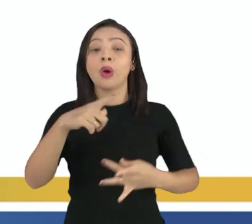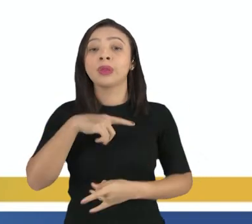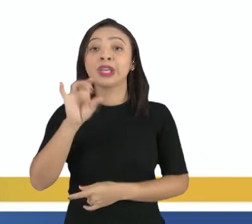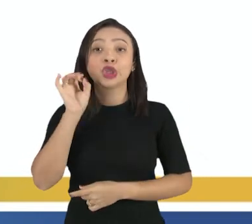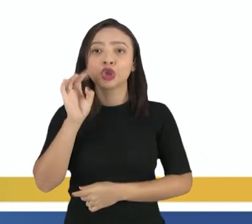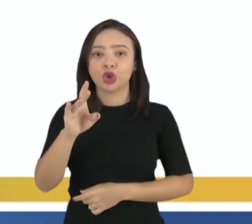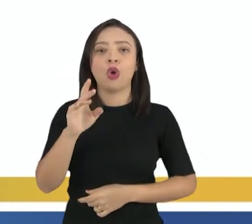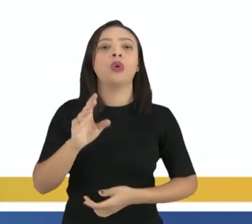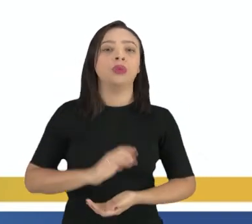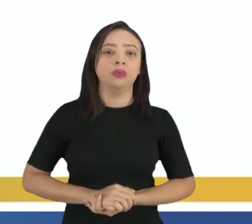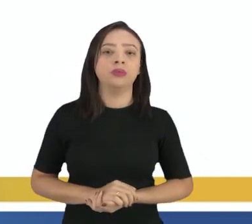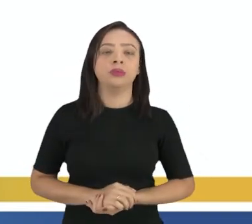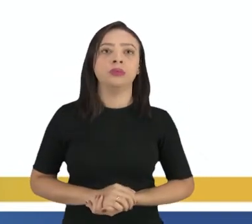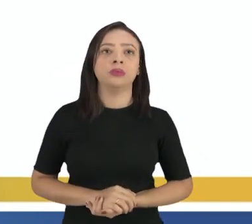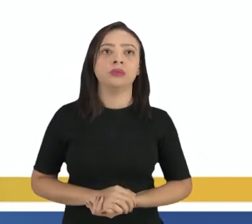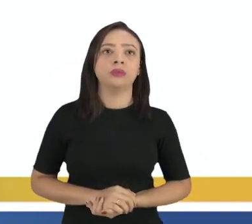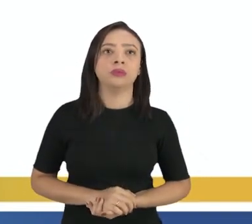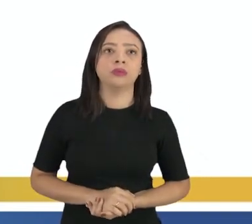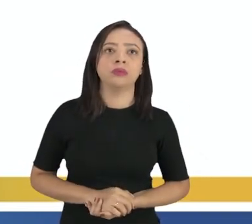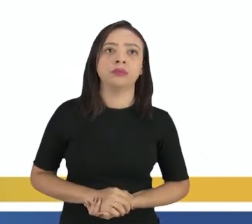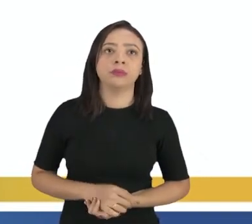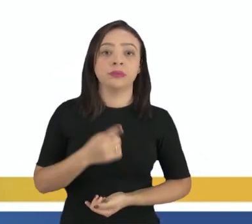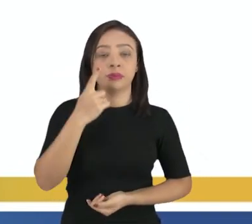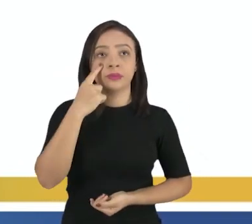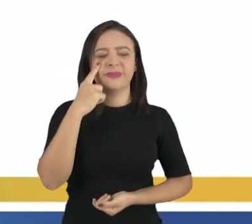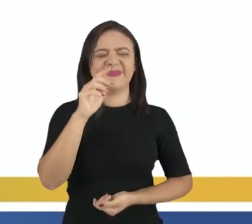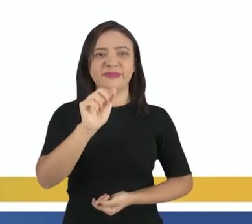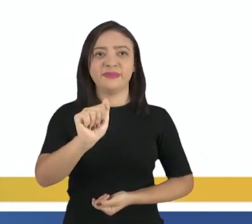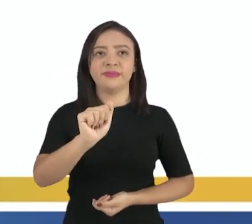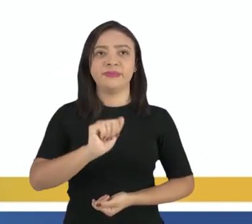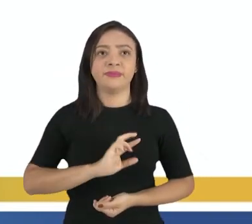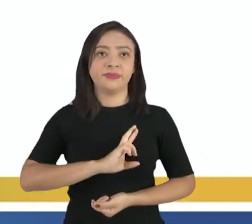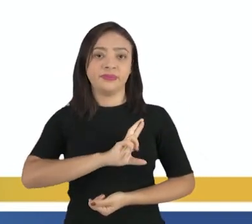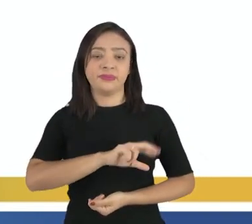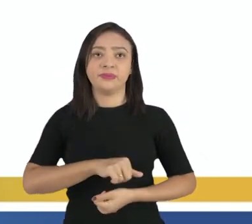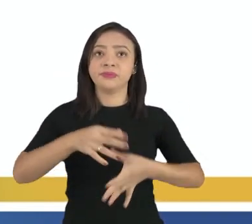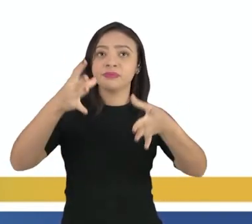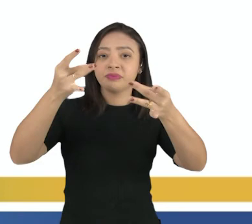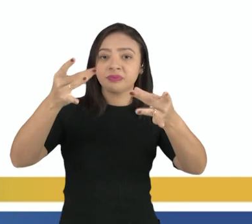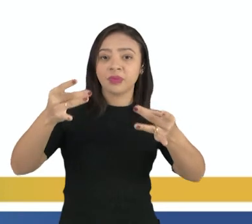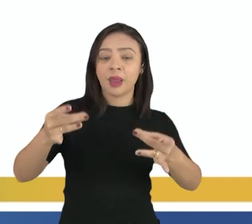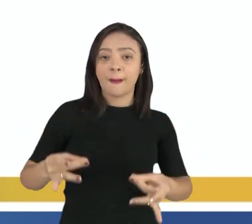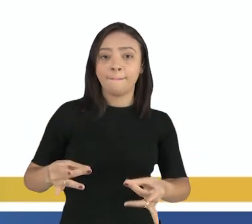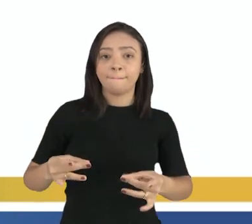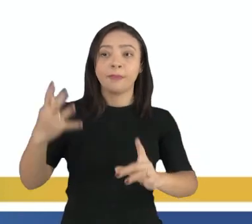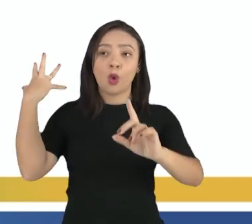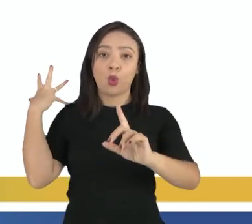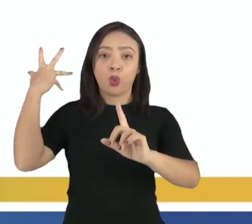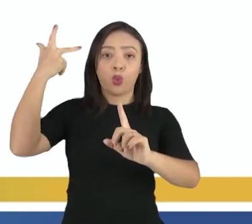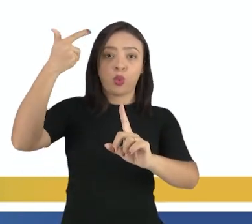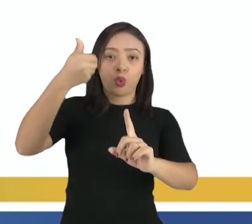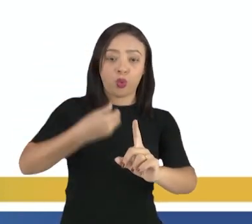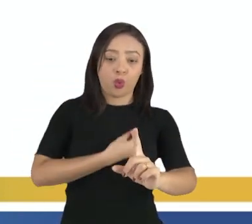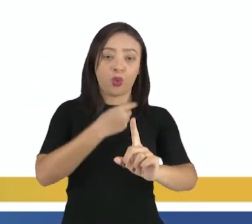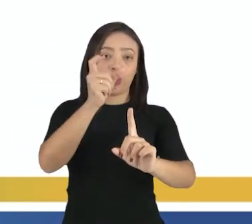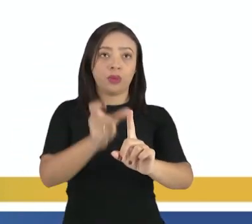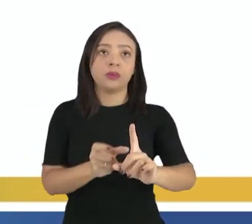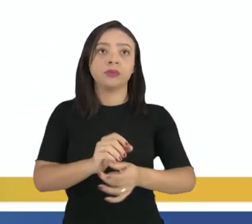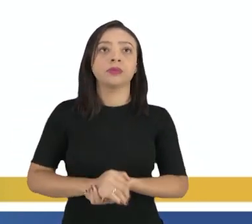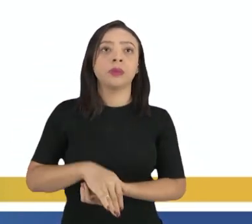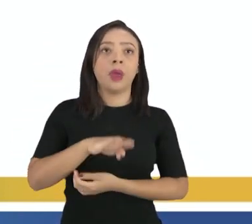somente e gêneros textuais vejamos as alternativas a a descrição biografia